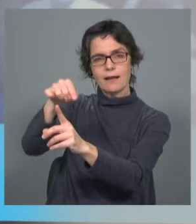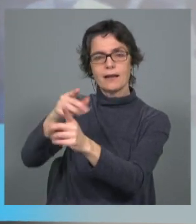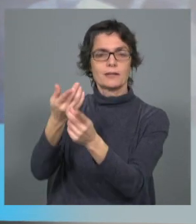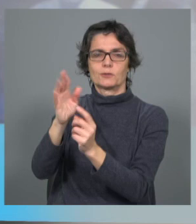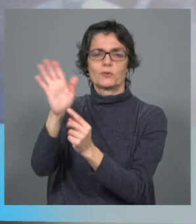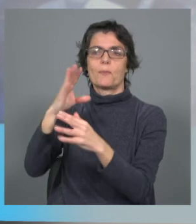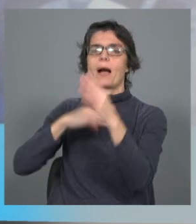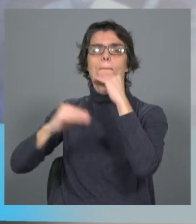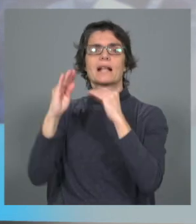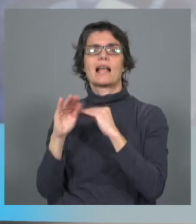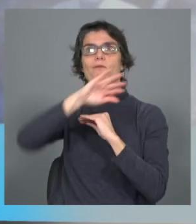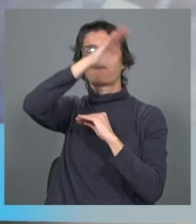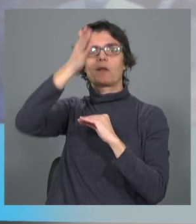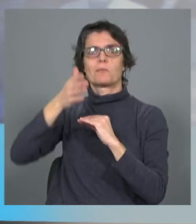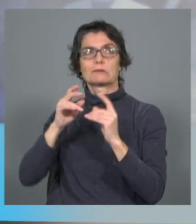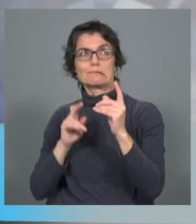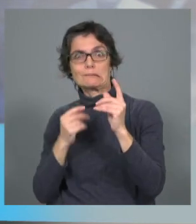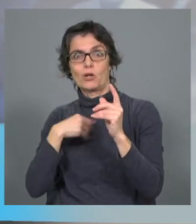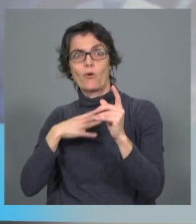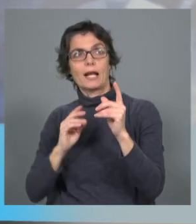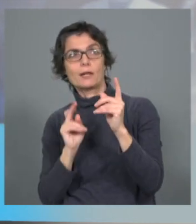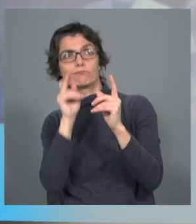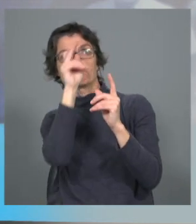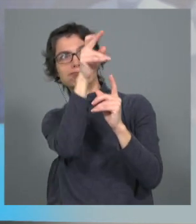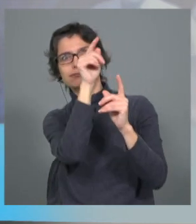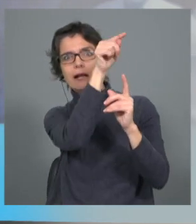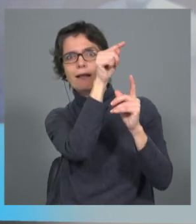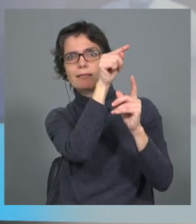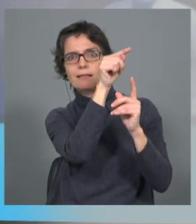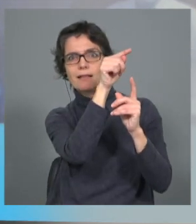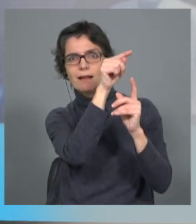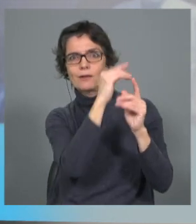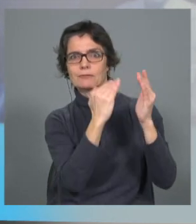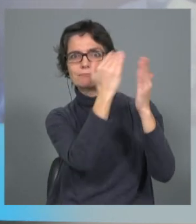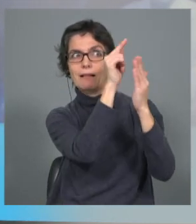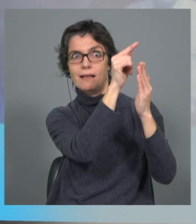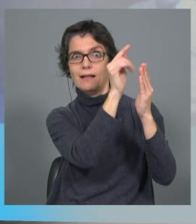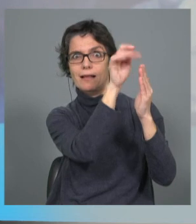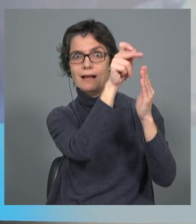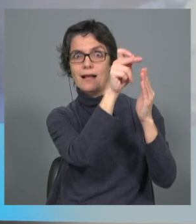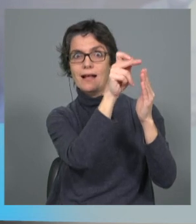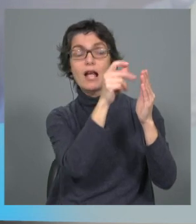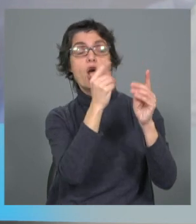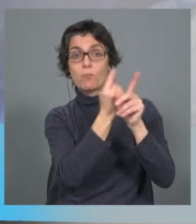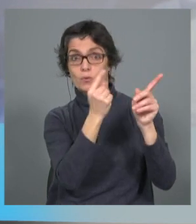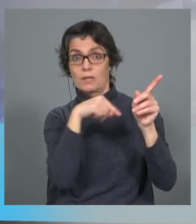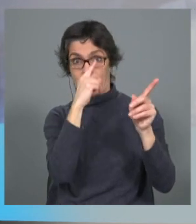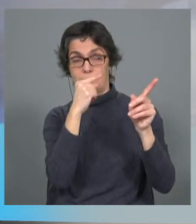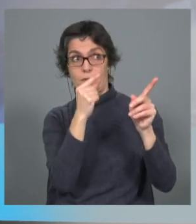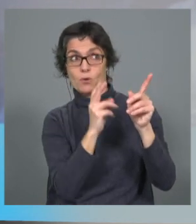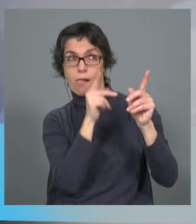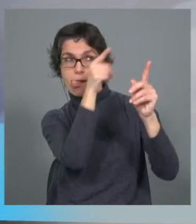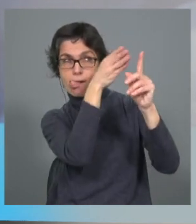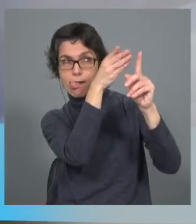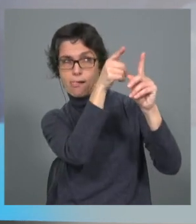gosto de fazer, ter um destino bem preciso, não é? Porque depois a gente, para alcançar, tem que andar aos zigue-zagues. A linha nunca